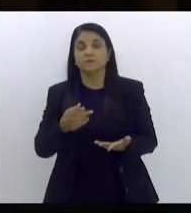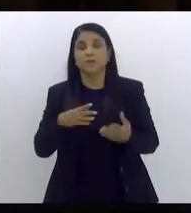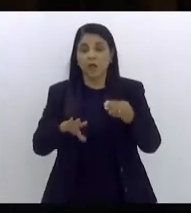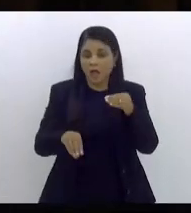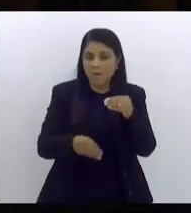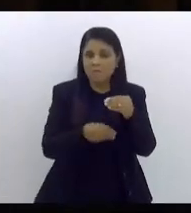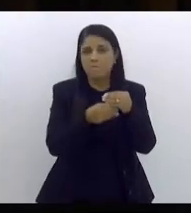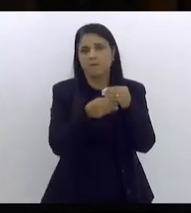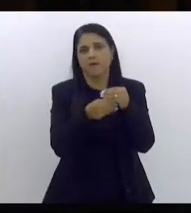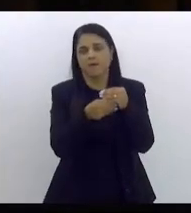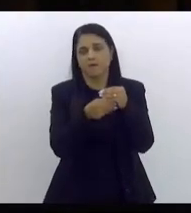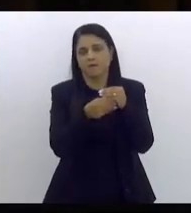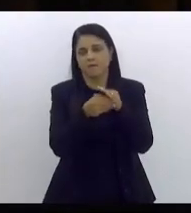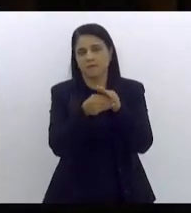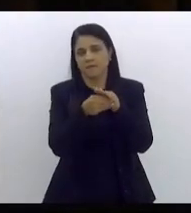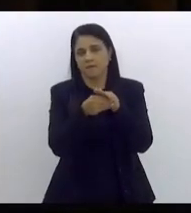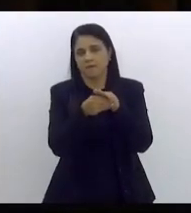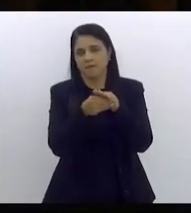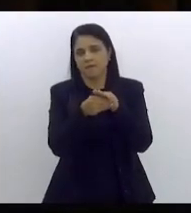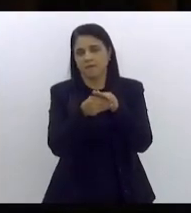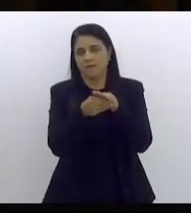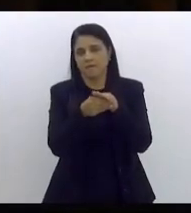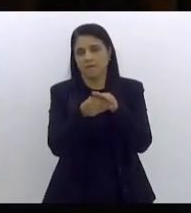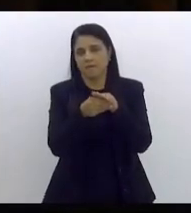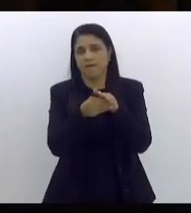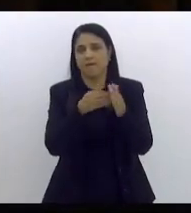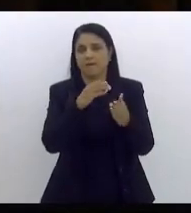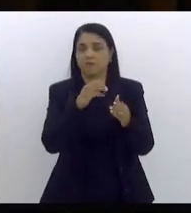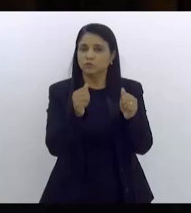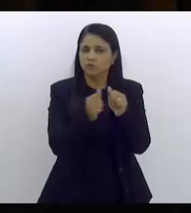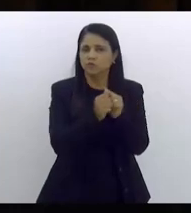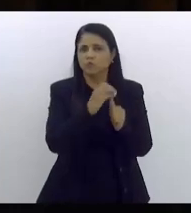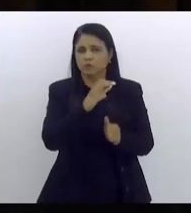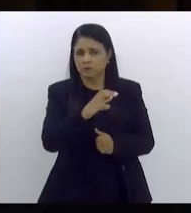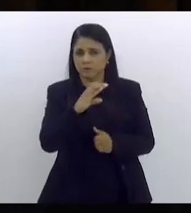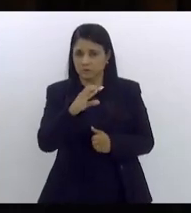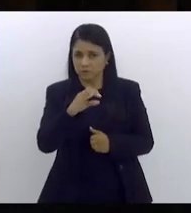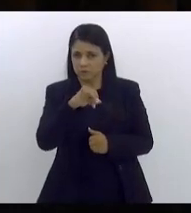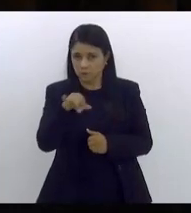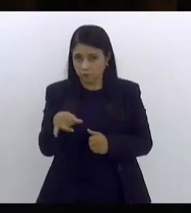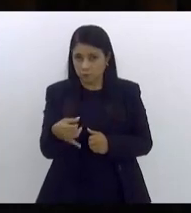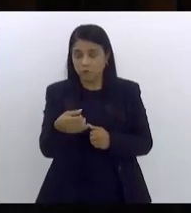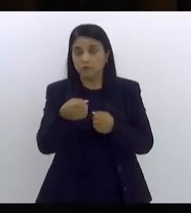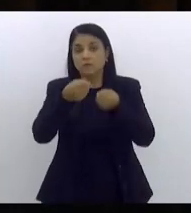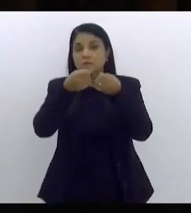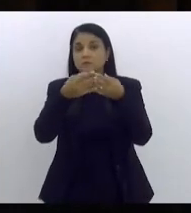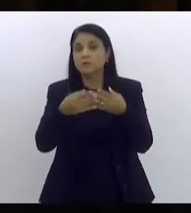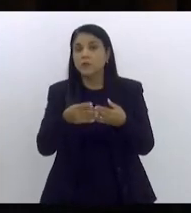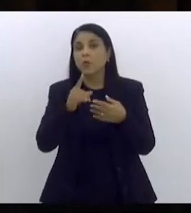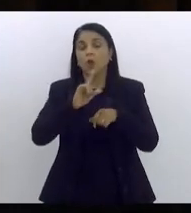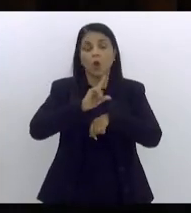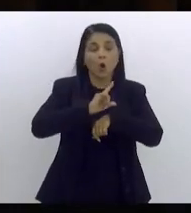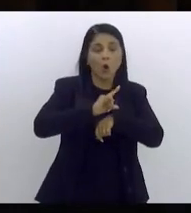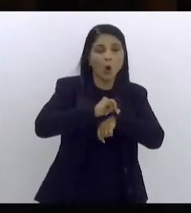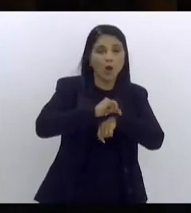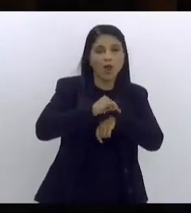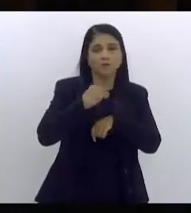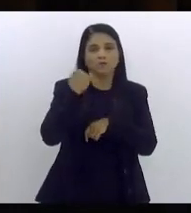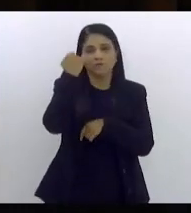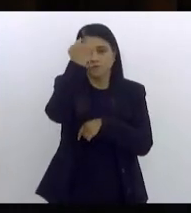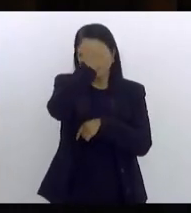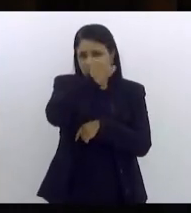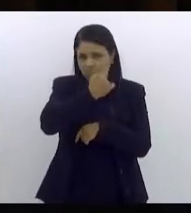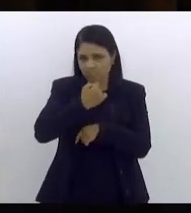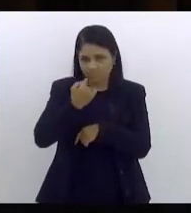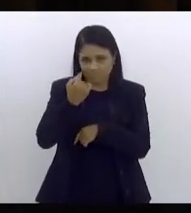vamos construir junto à CCJ é exatamente falando do horário de 24 horas,